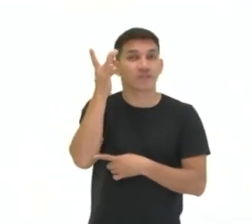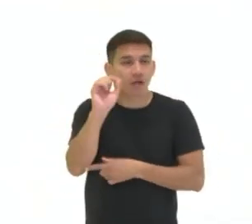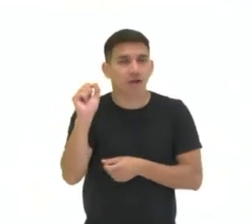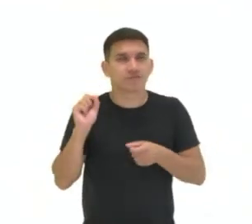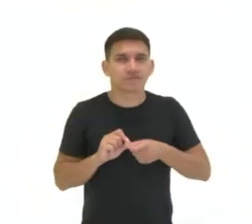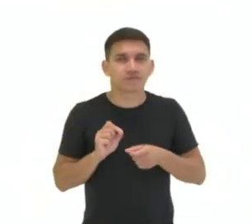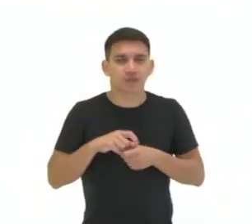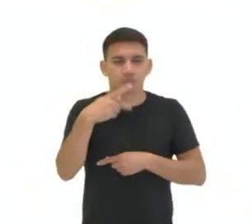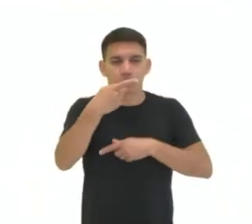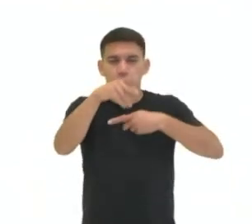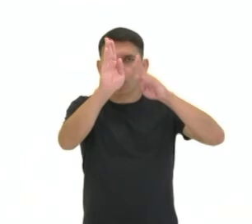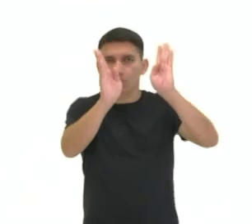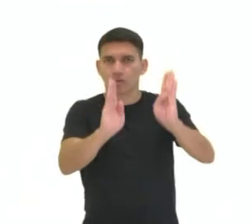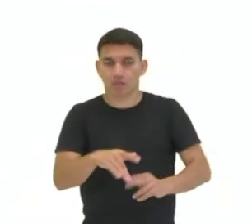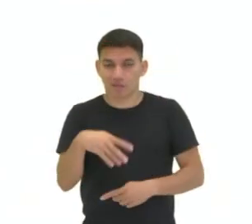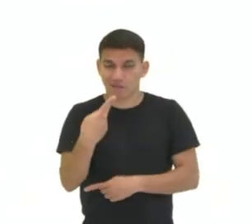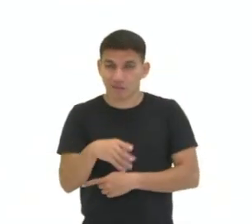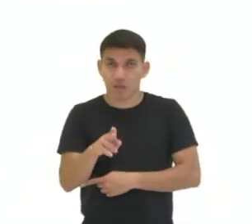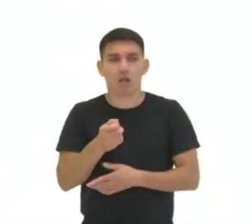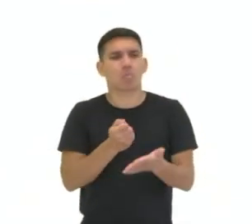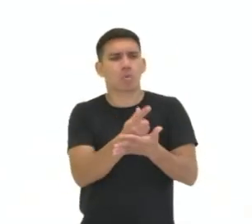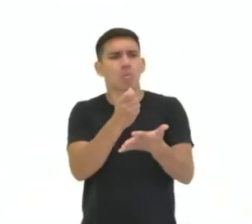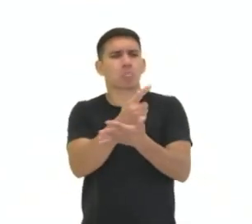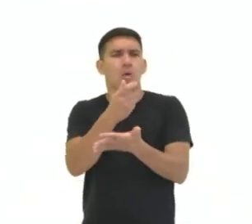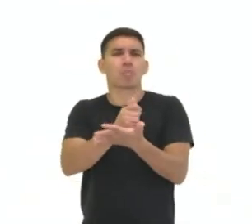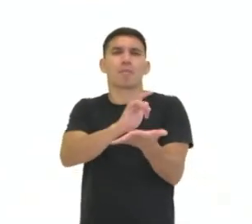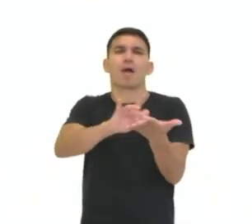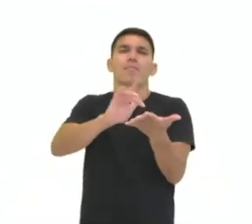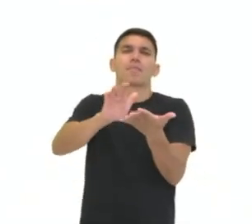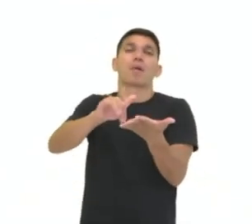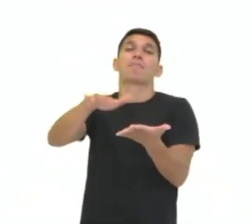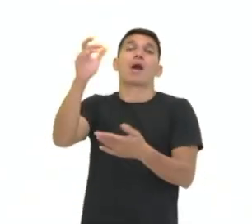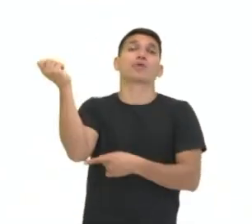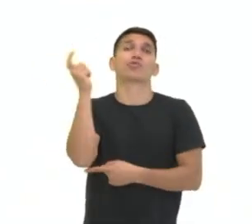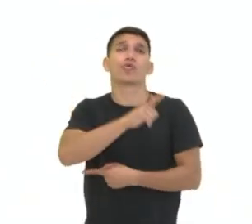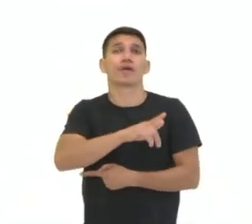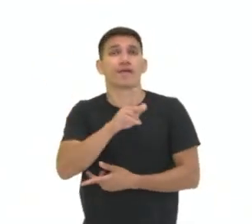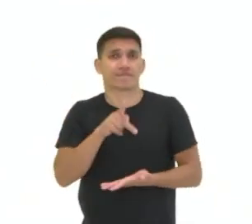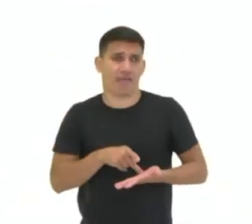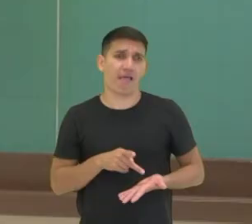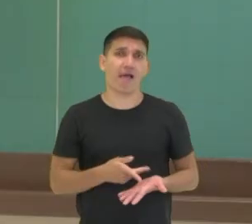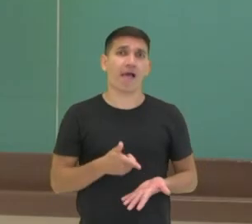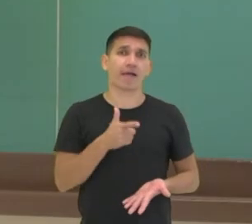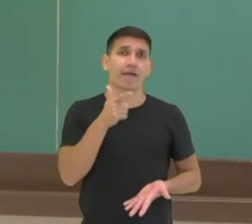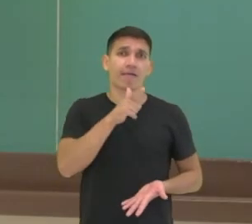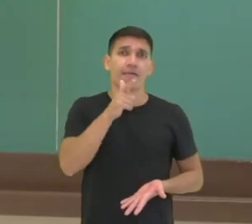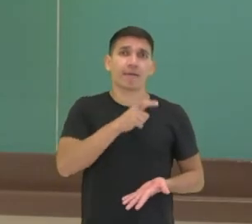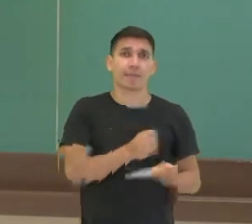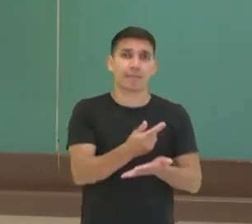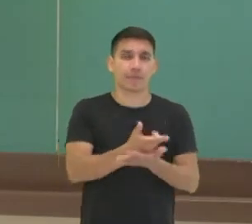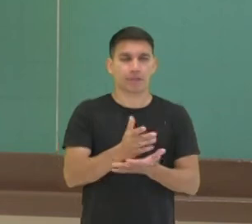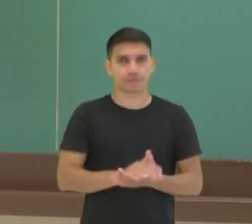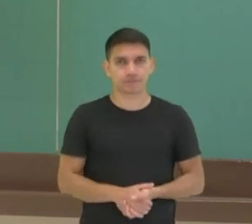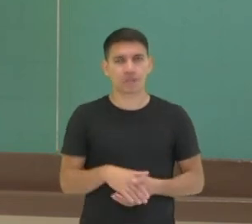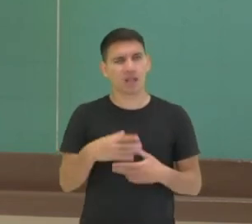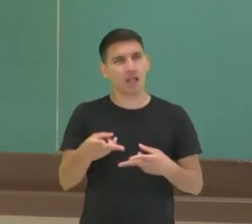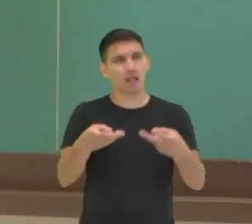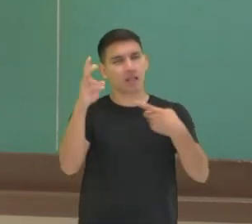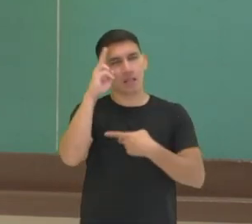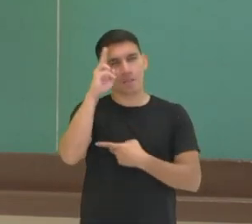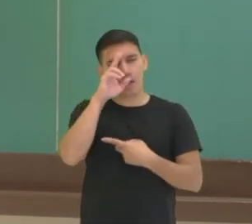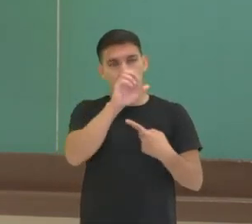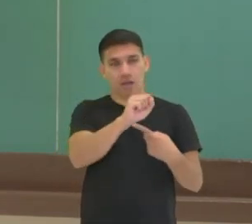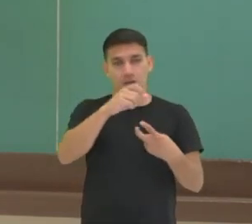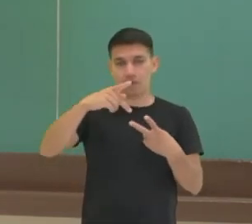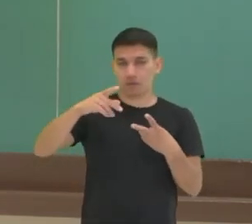com que brasileiros voltassem a gastar mais do que podiam, né? Então, só para a gente se lembrar, essa sigla SPC